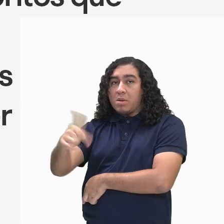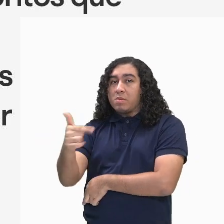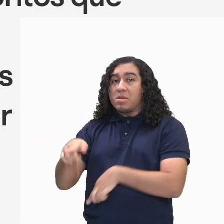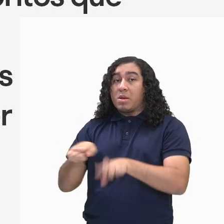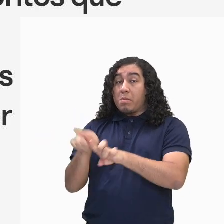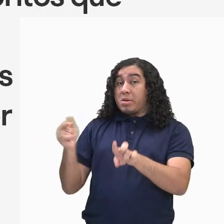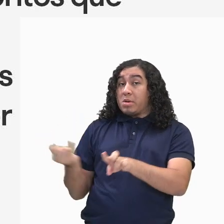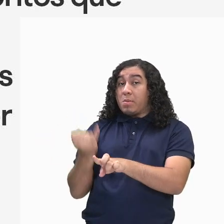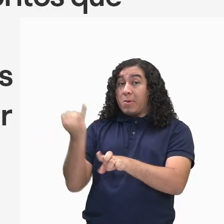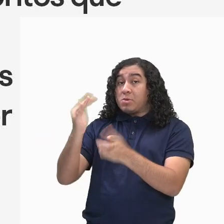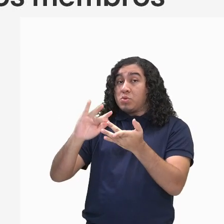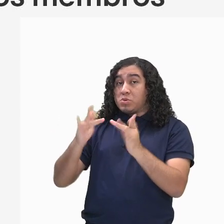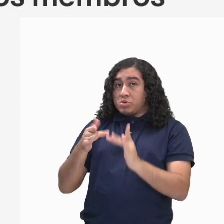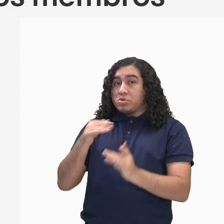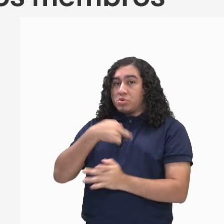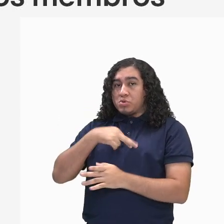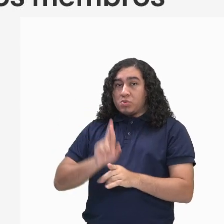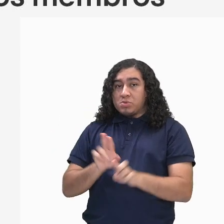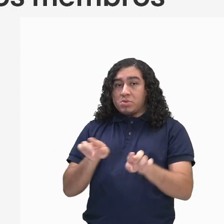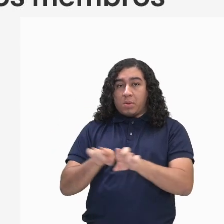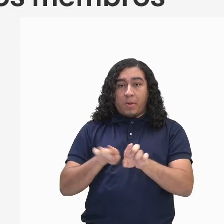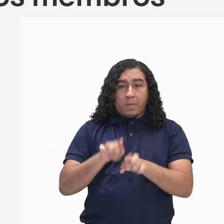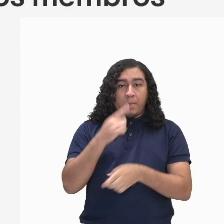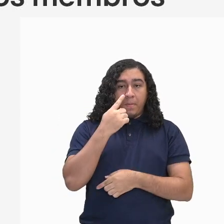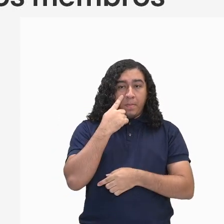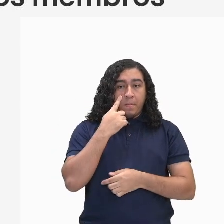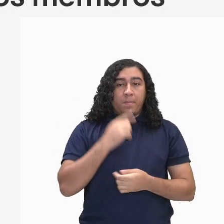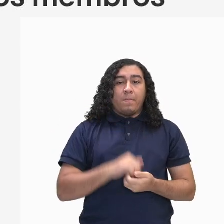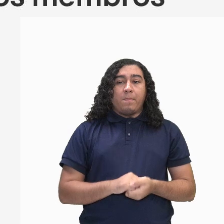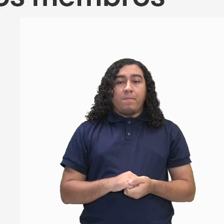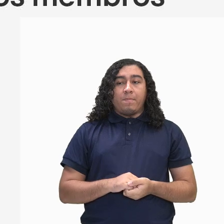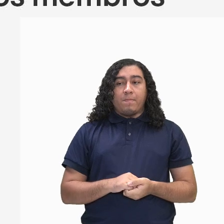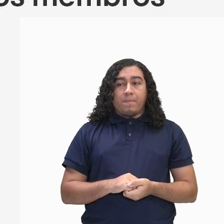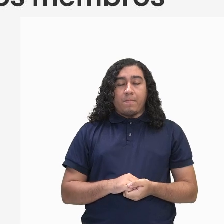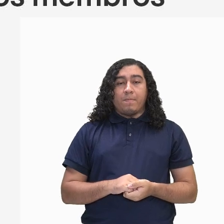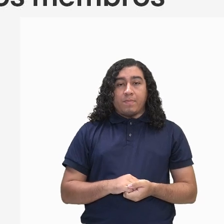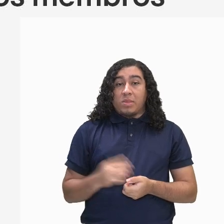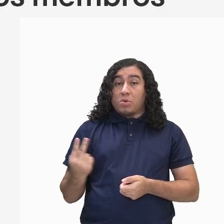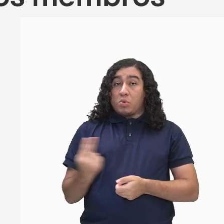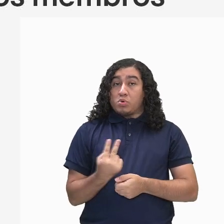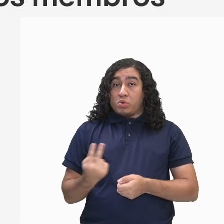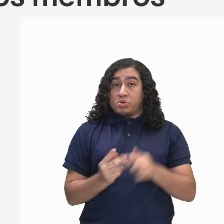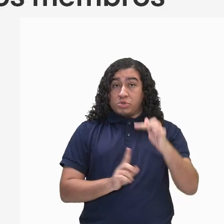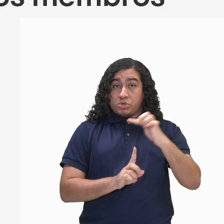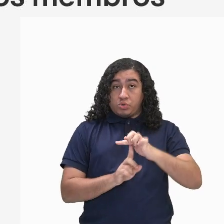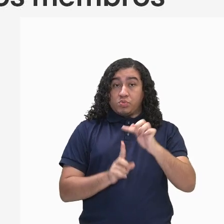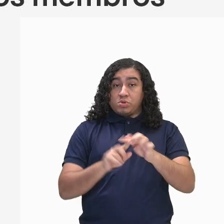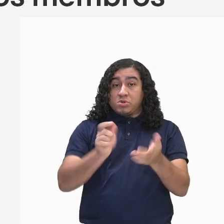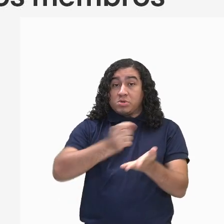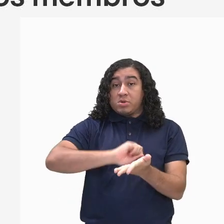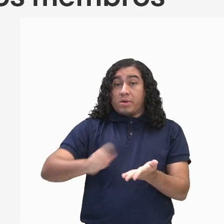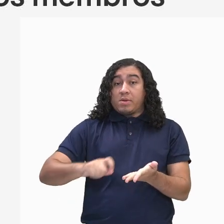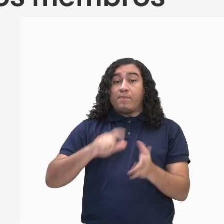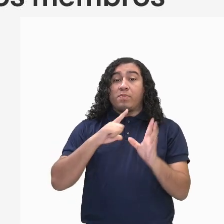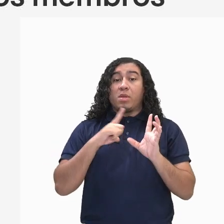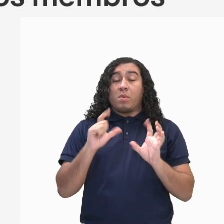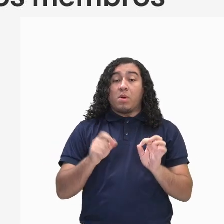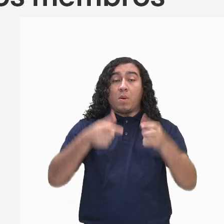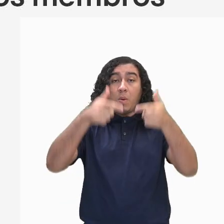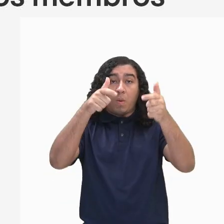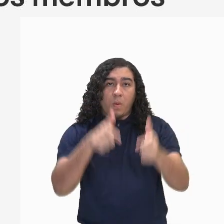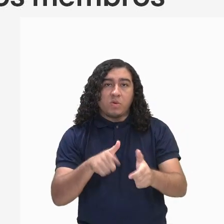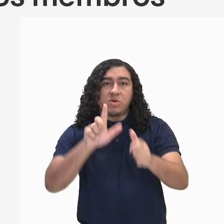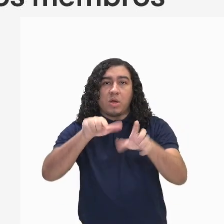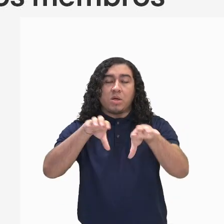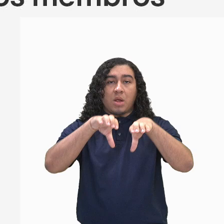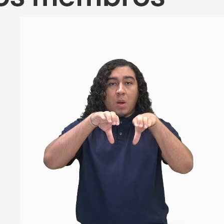a próxima cartela o que nos diz. Ambos os tipos de escritos estão inseridos nas